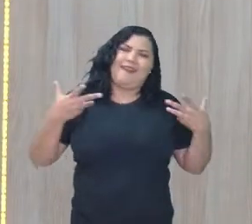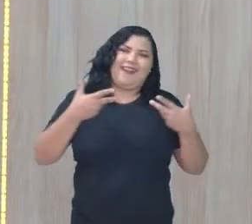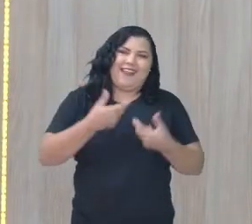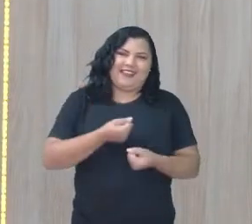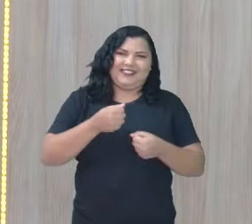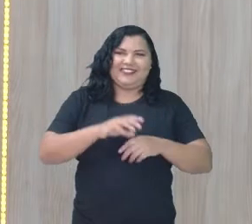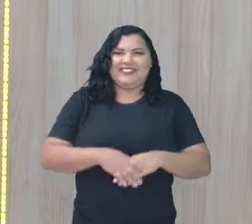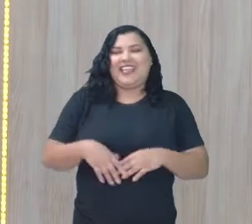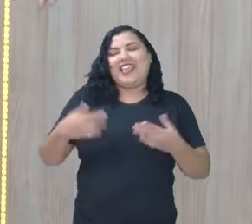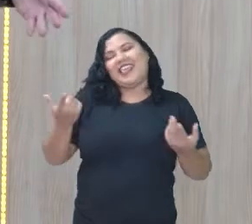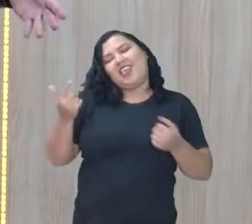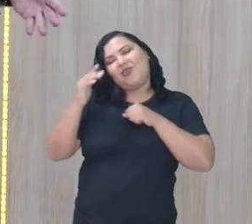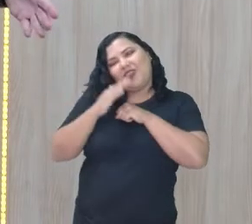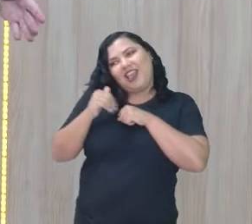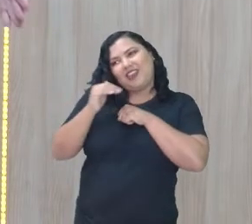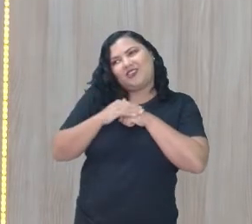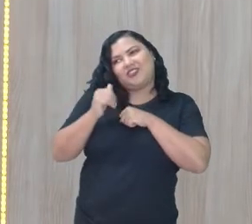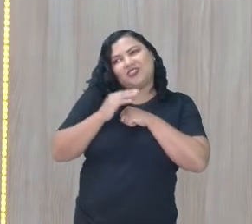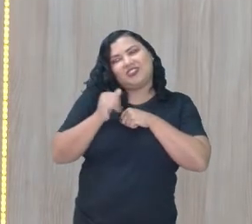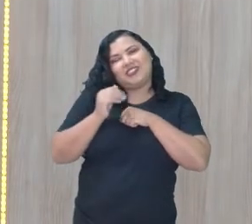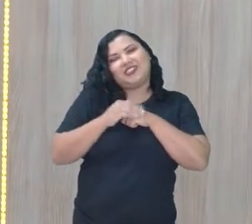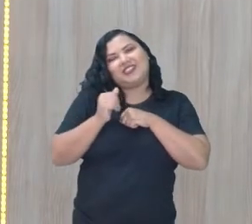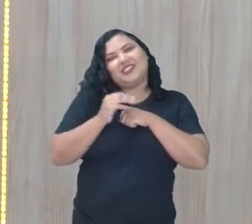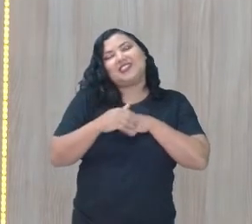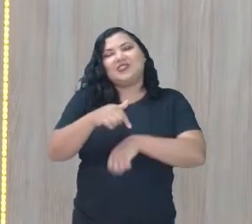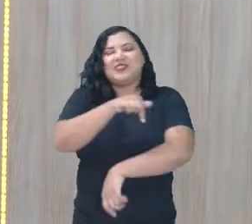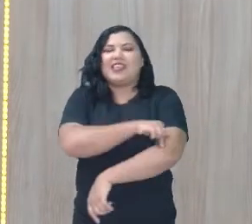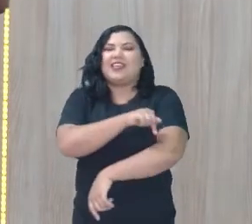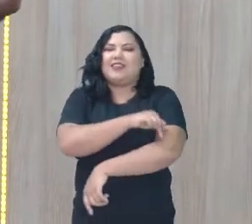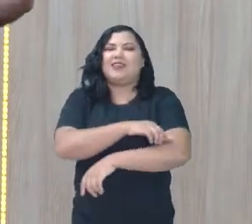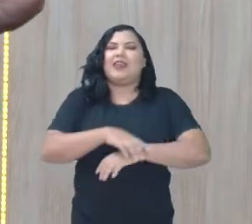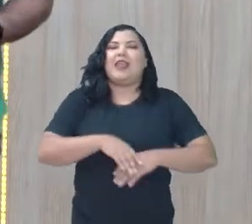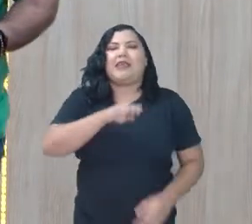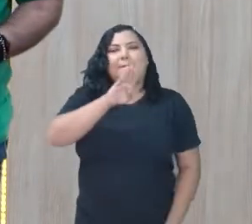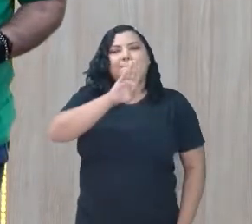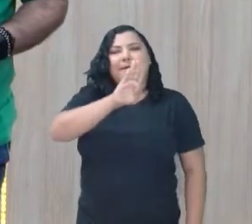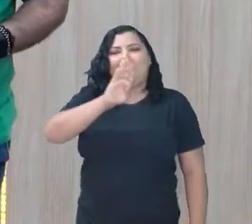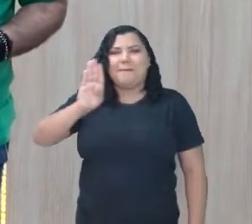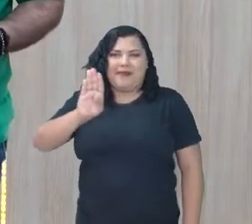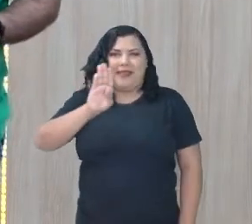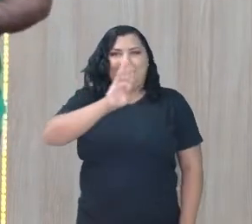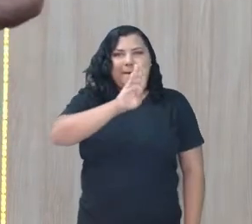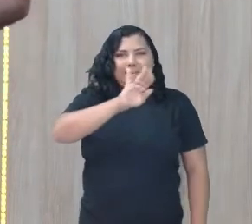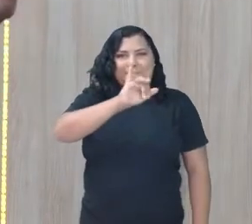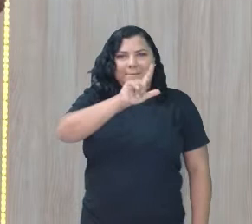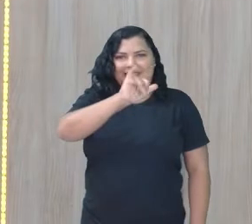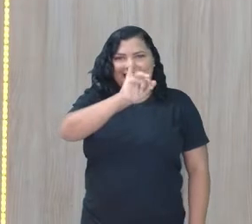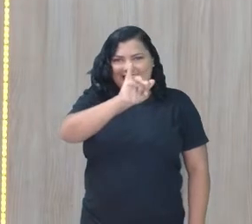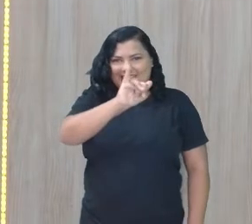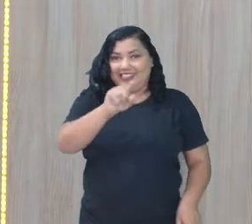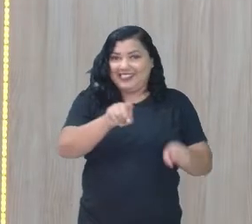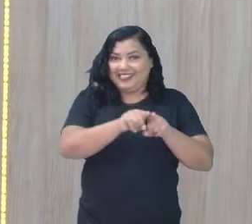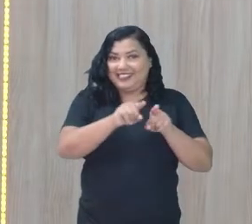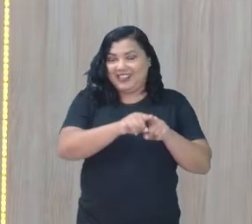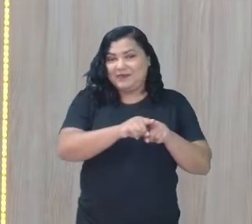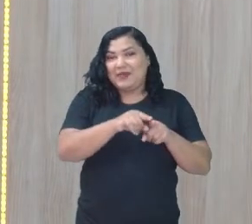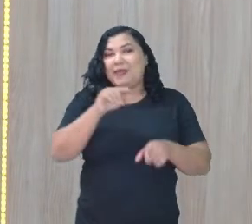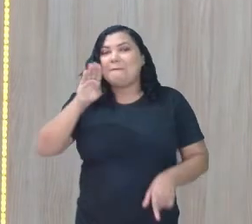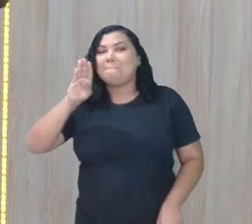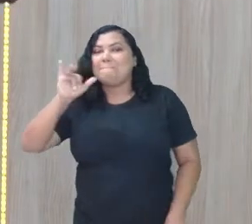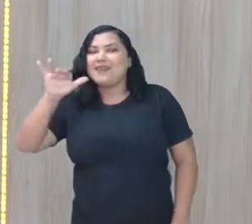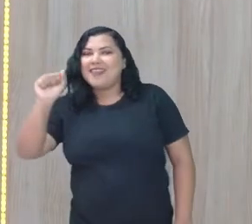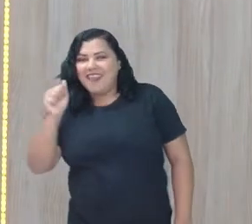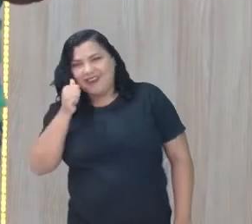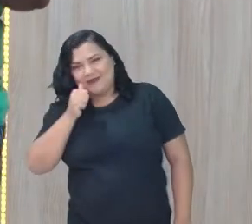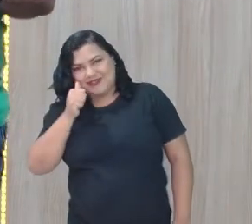que eu chamo aqui, na nossa equipe aqui do 7º ano, é a equipe BB, Billy e Bia. Então eles estão